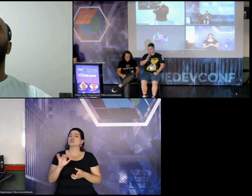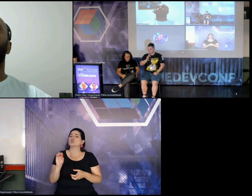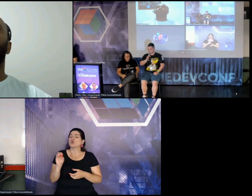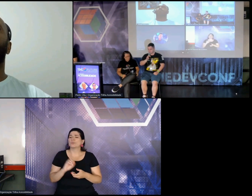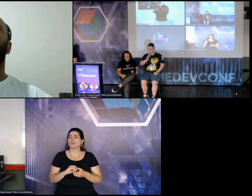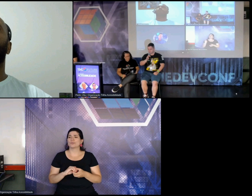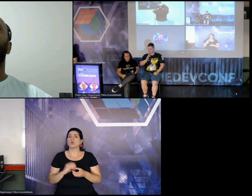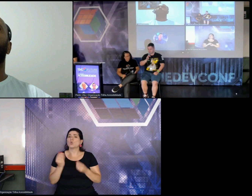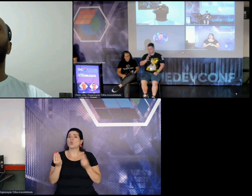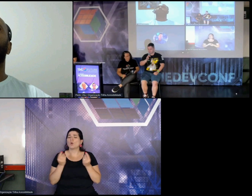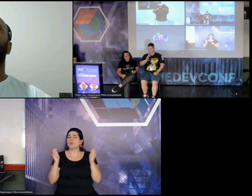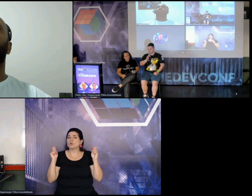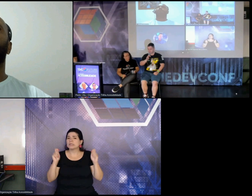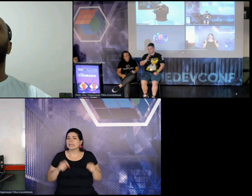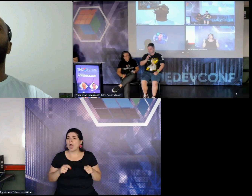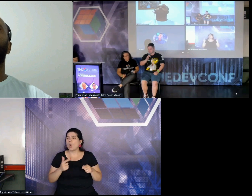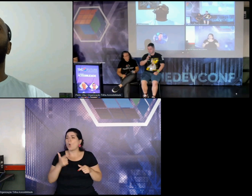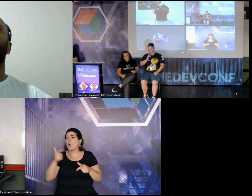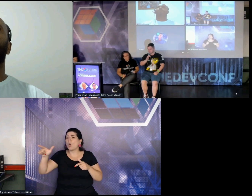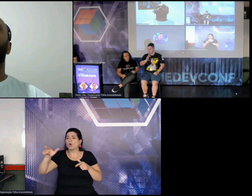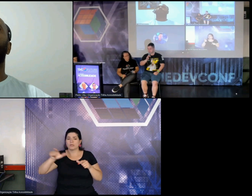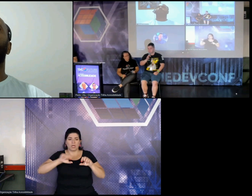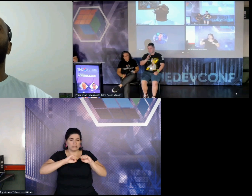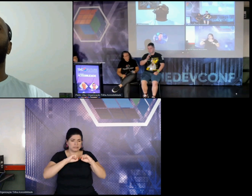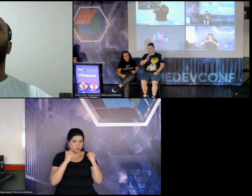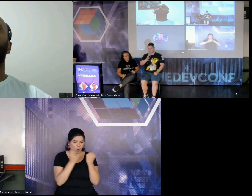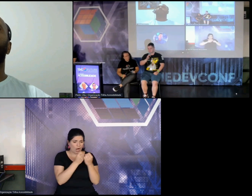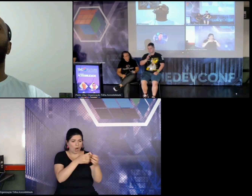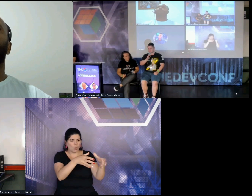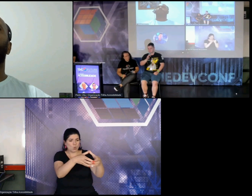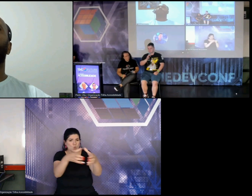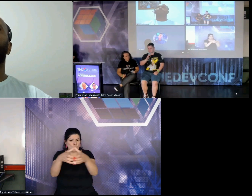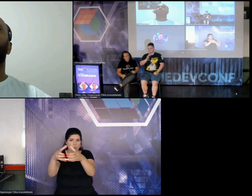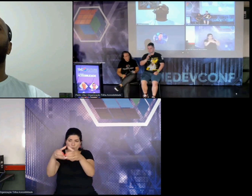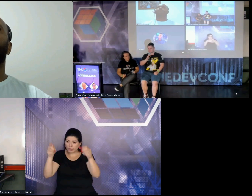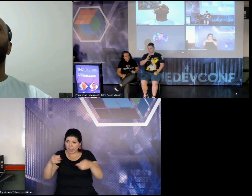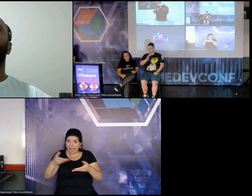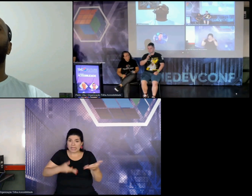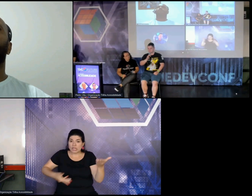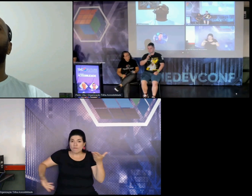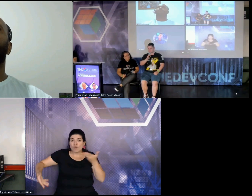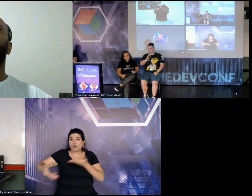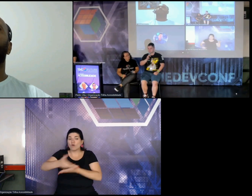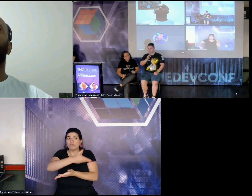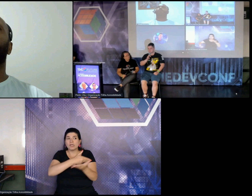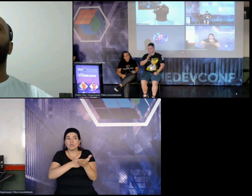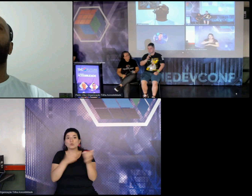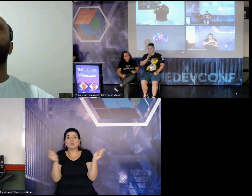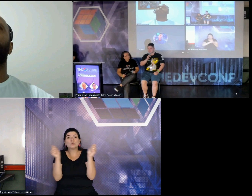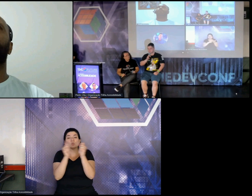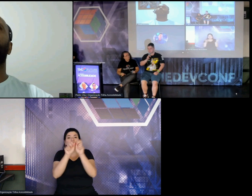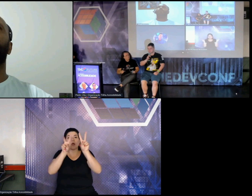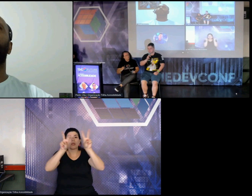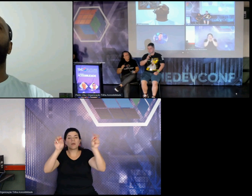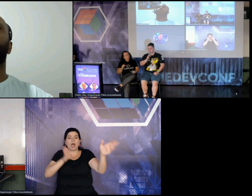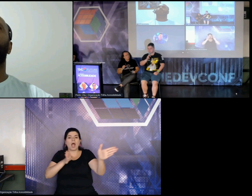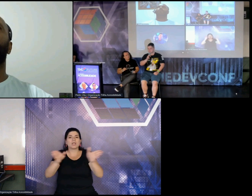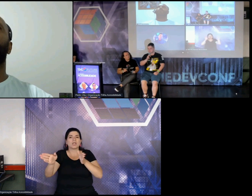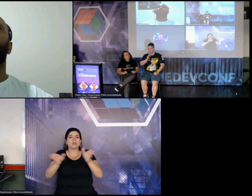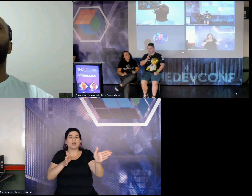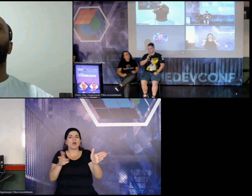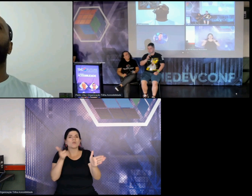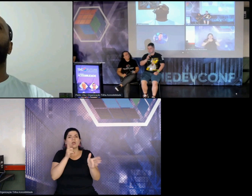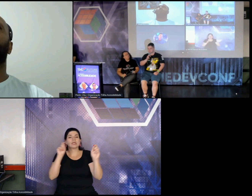como envolver as outras squads, as outras equipes, junto com esse tema de acessibilidade, para